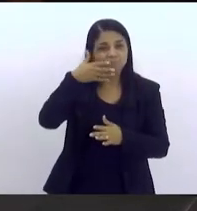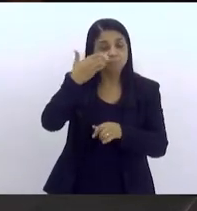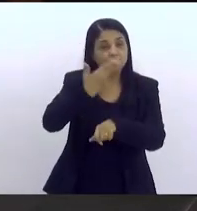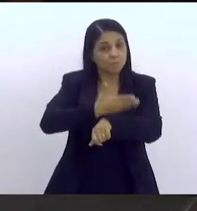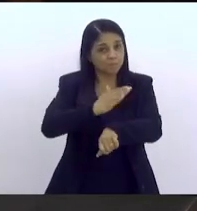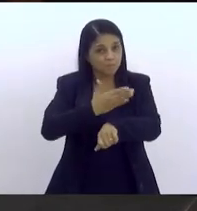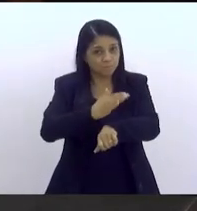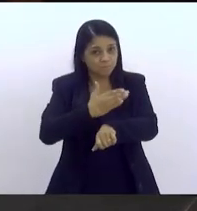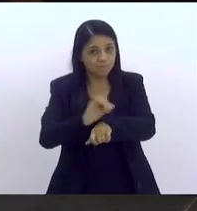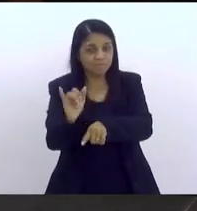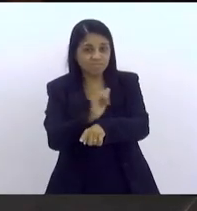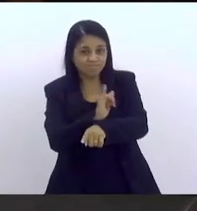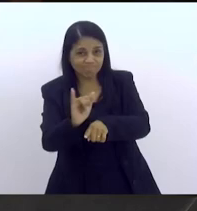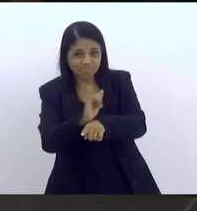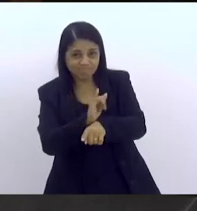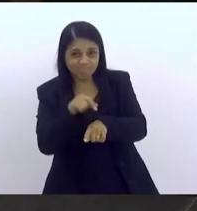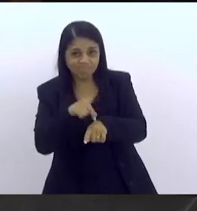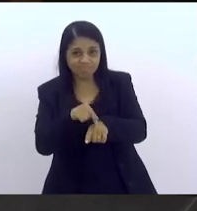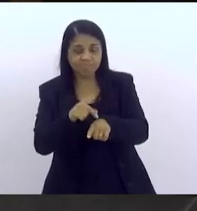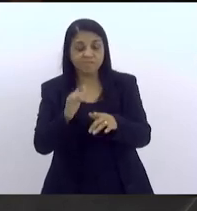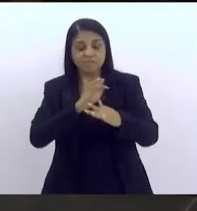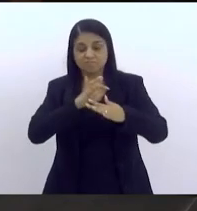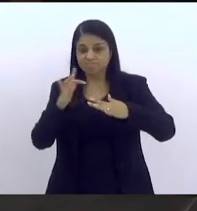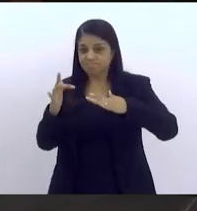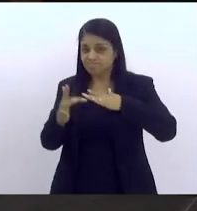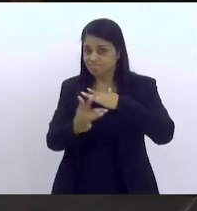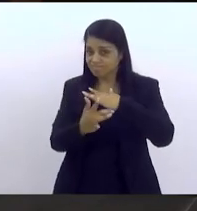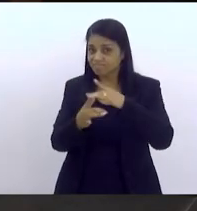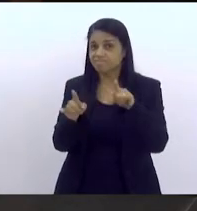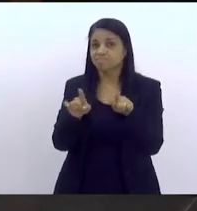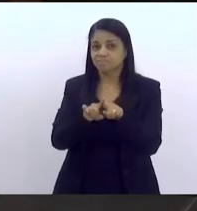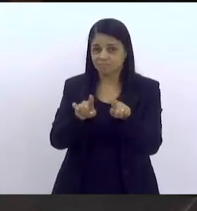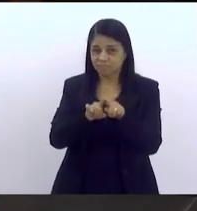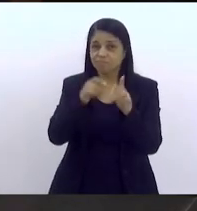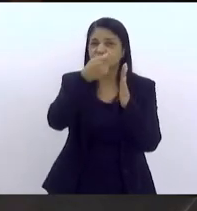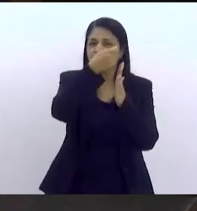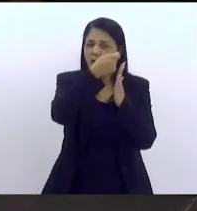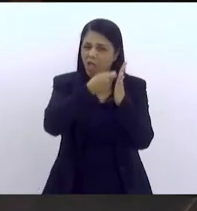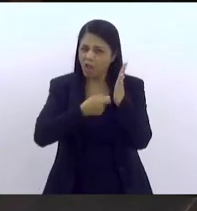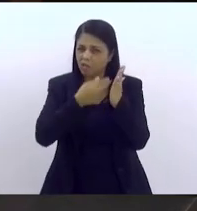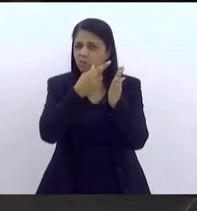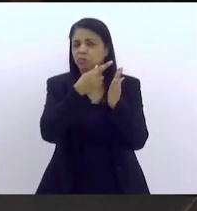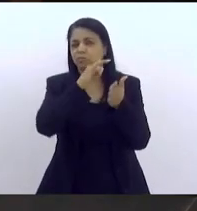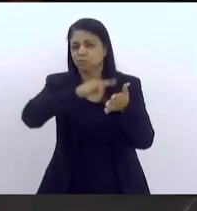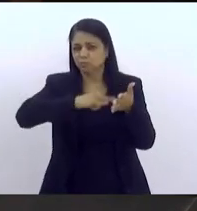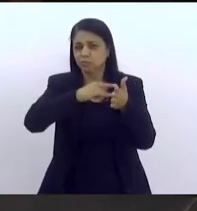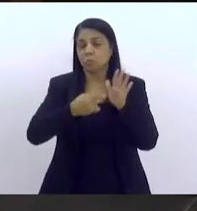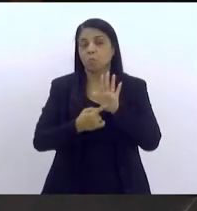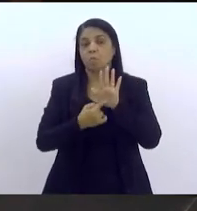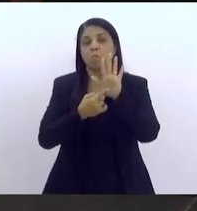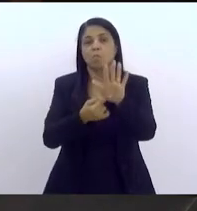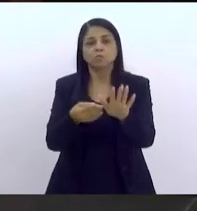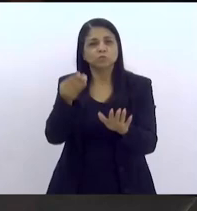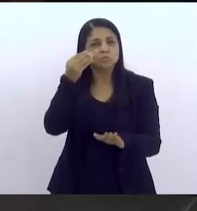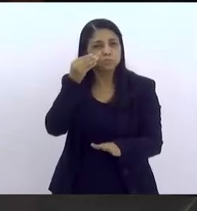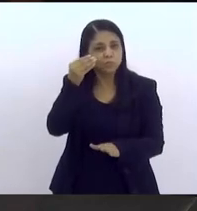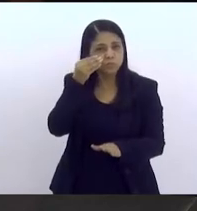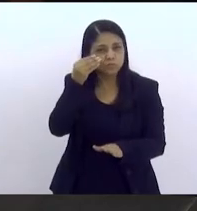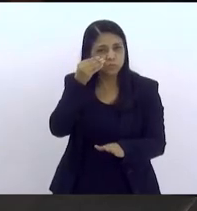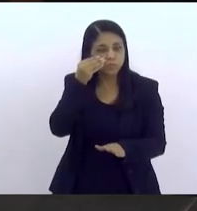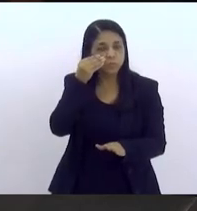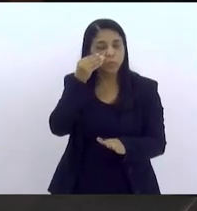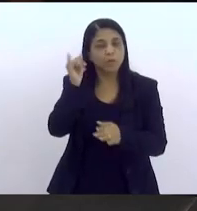bem como de sua difusão através de meios digitais mas também foi um relatório que tentou apresentar subsídios para ações